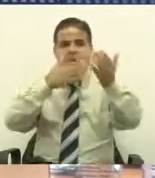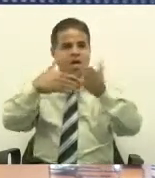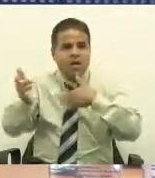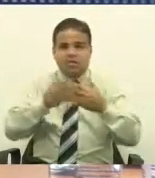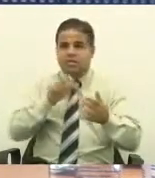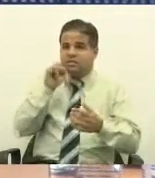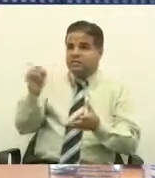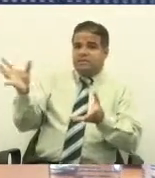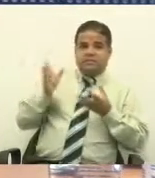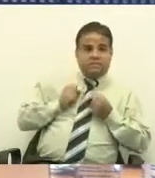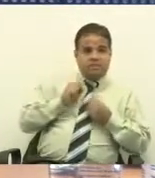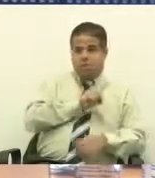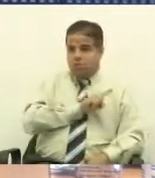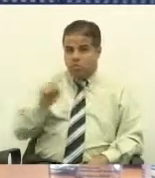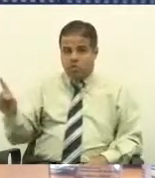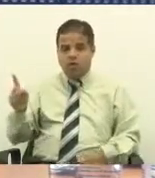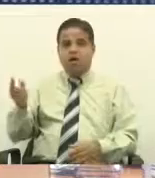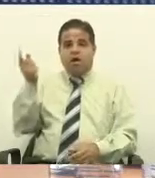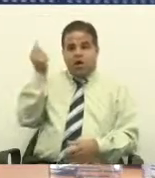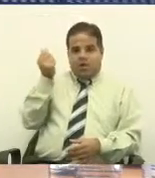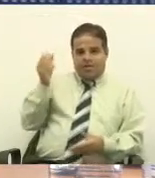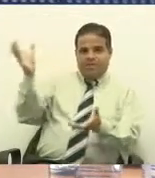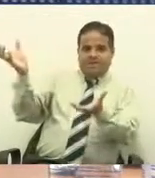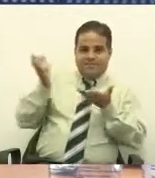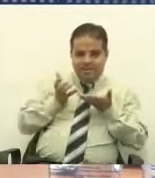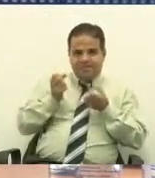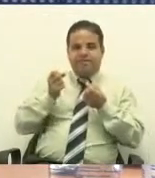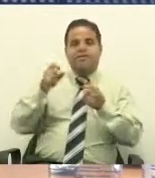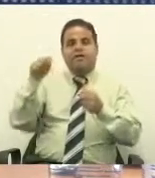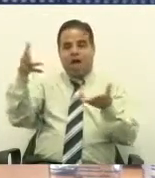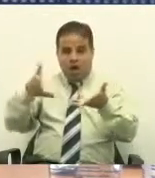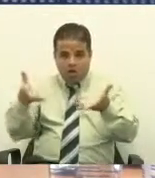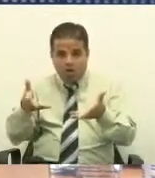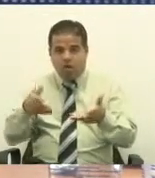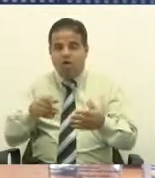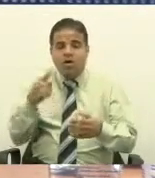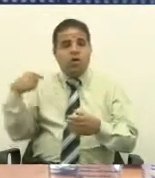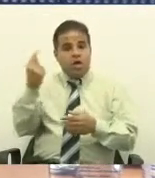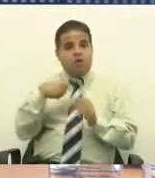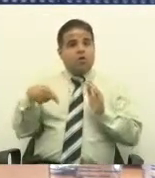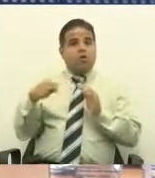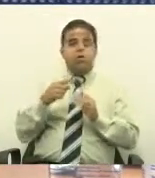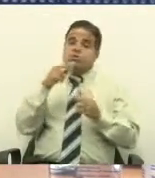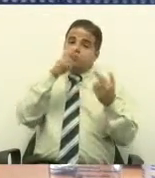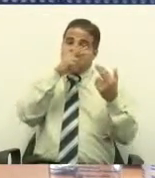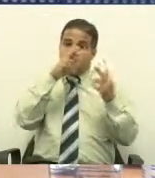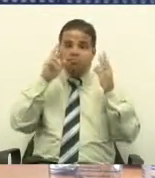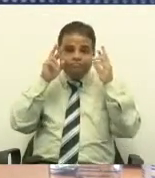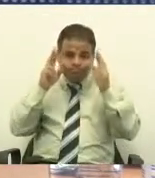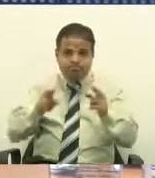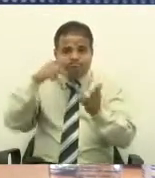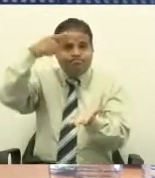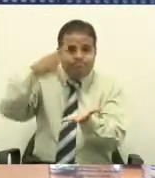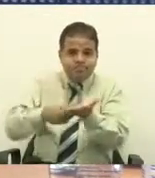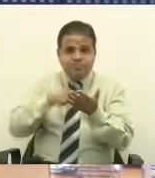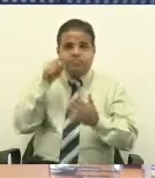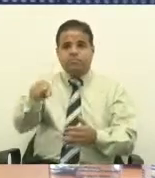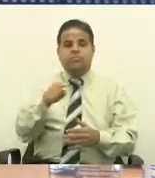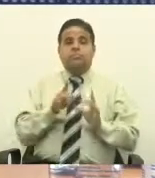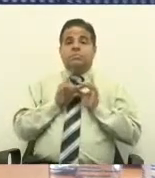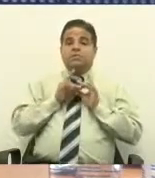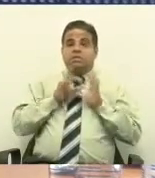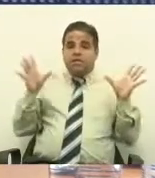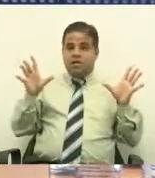Independentemente de recebermos ou não o recurso federal hoje, no momento, é nosso compromisso deliberar as